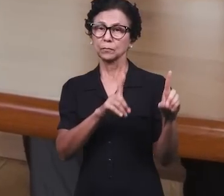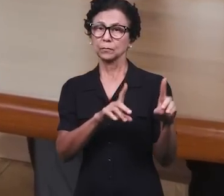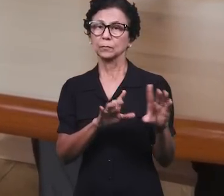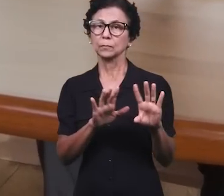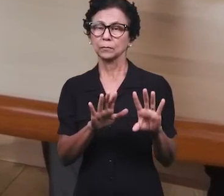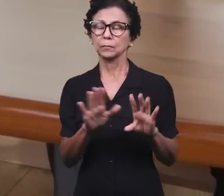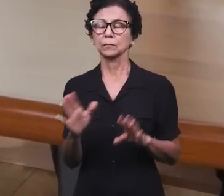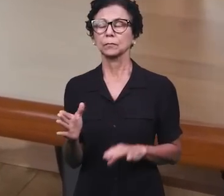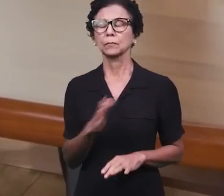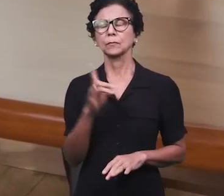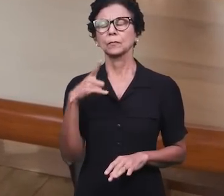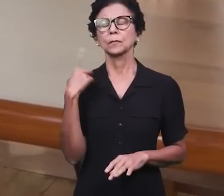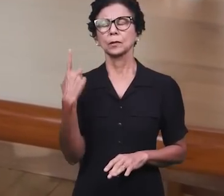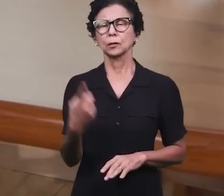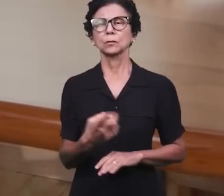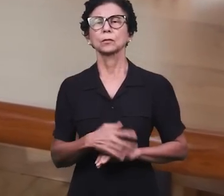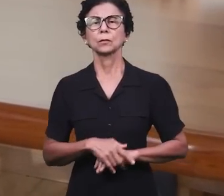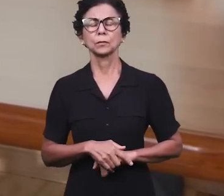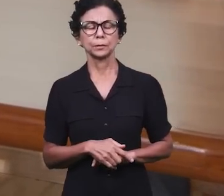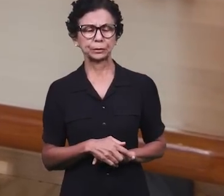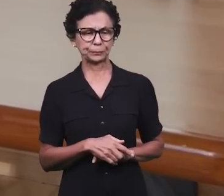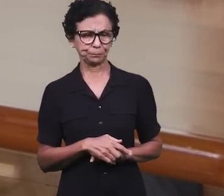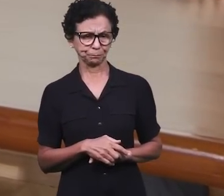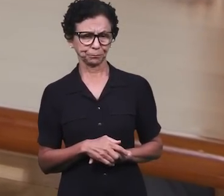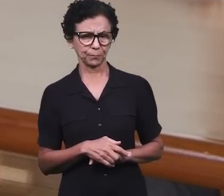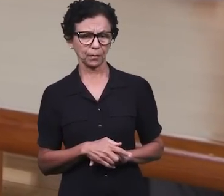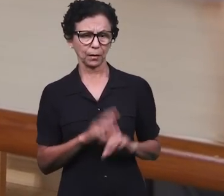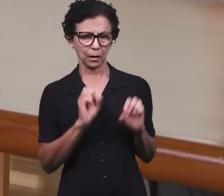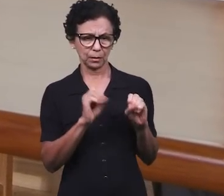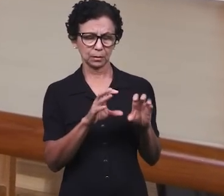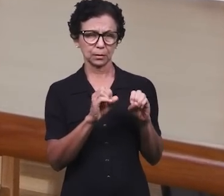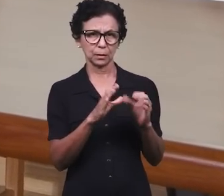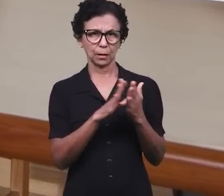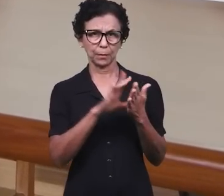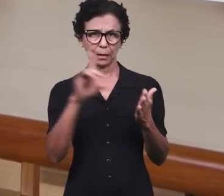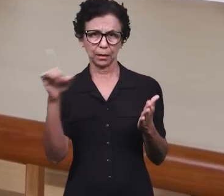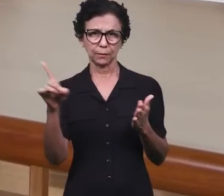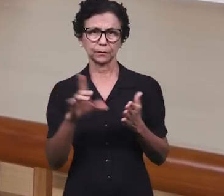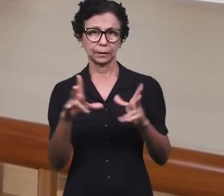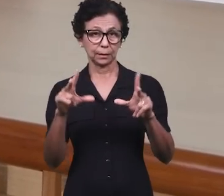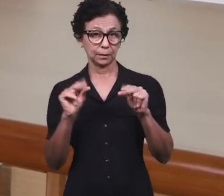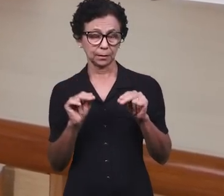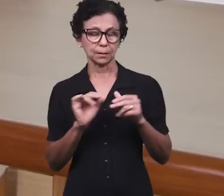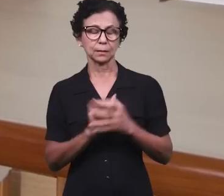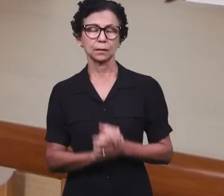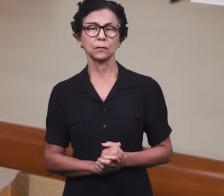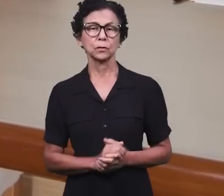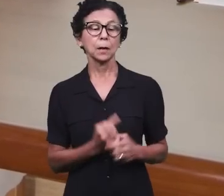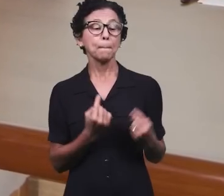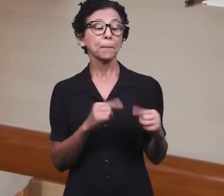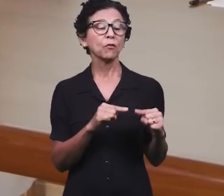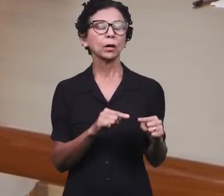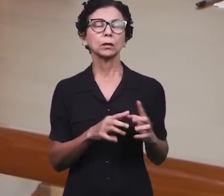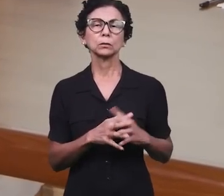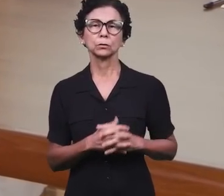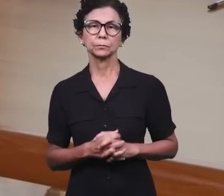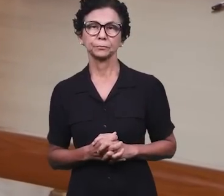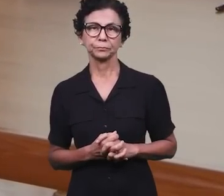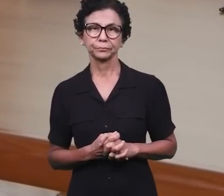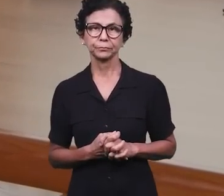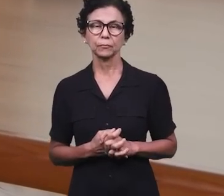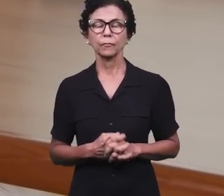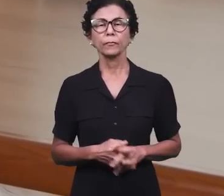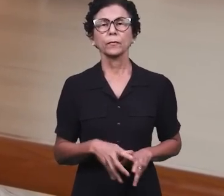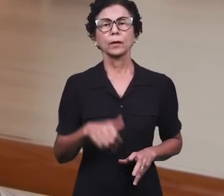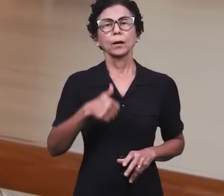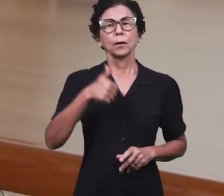queremos transmitir uma herança, mas provocamos ira em nossos filhos. Como é que nós provocamos ira? Eu vou dar aqui 3 exemplos.